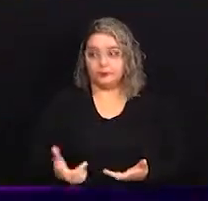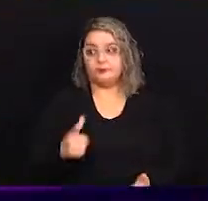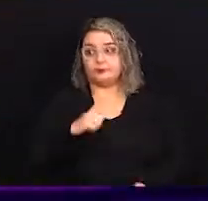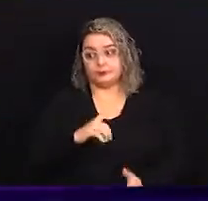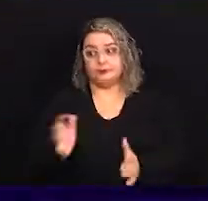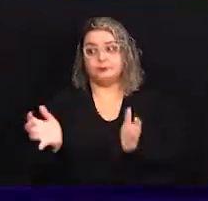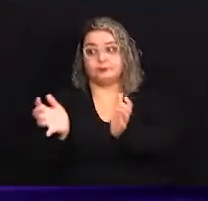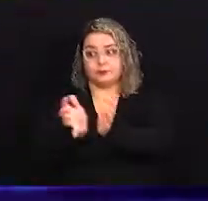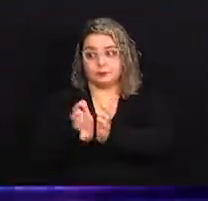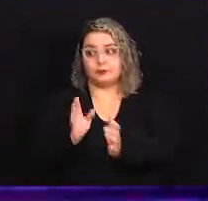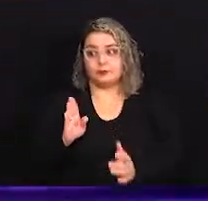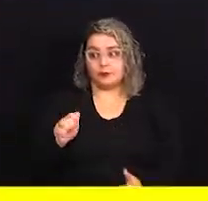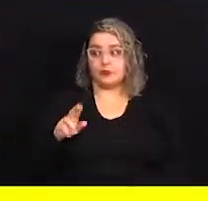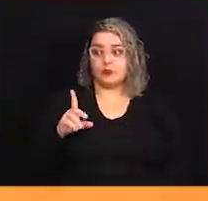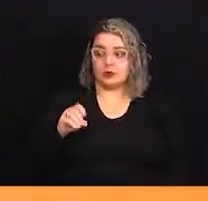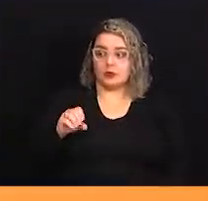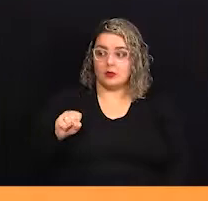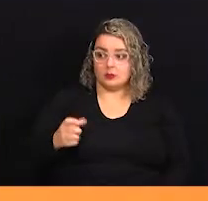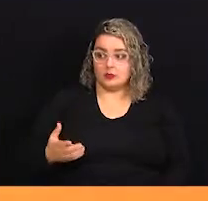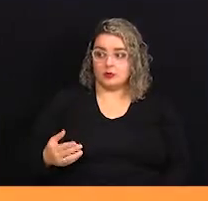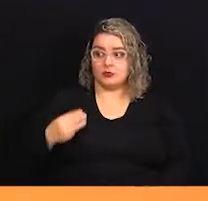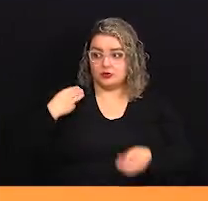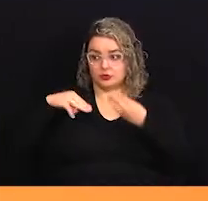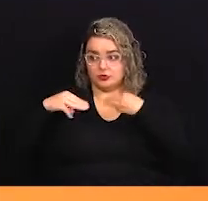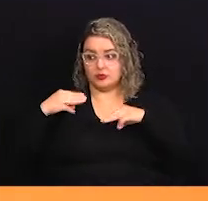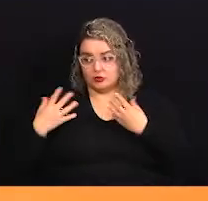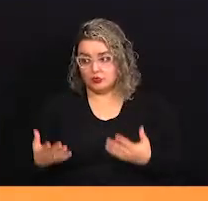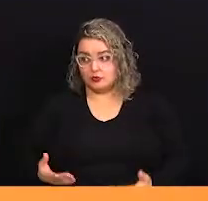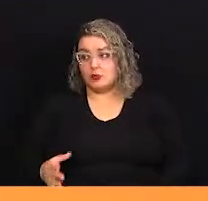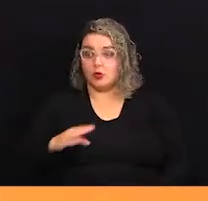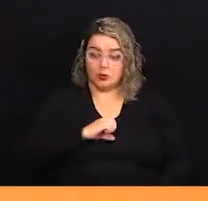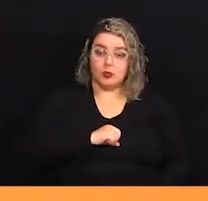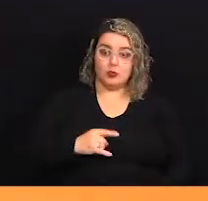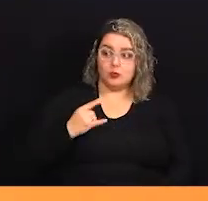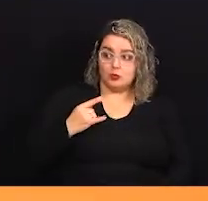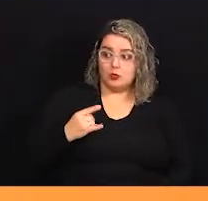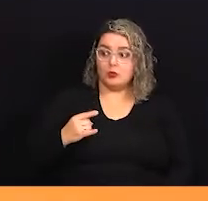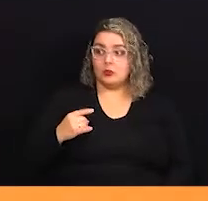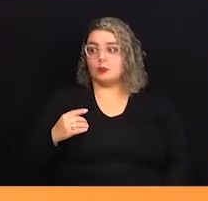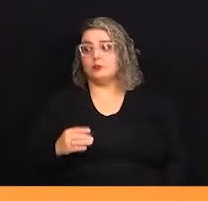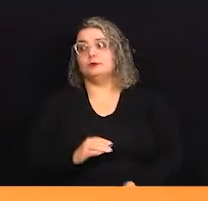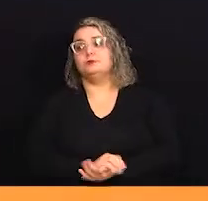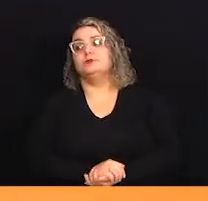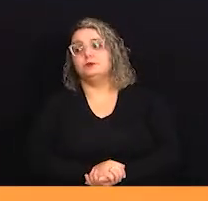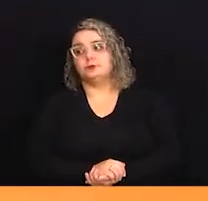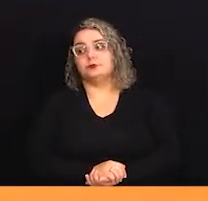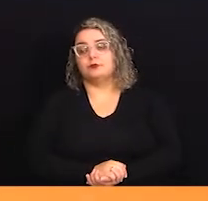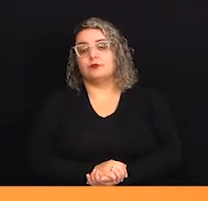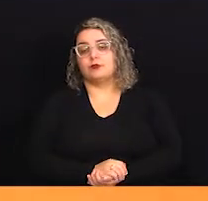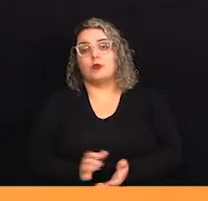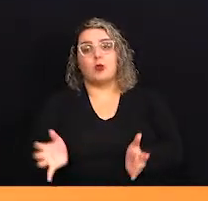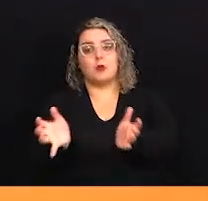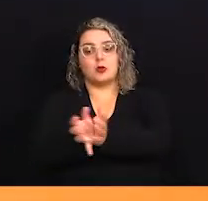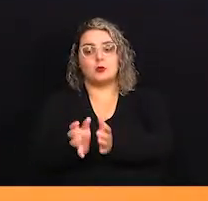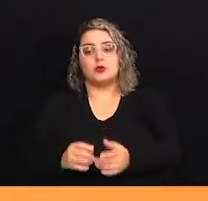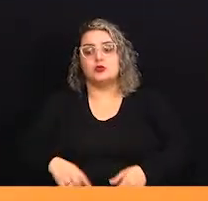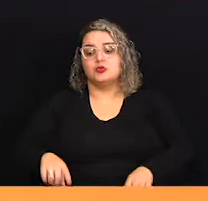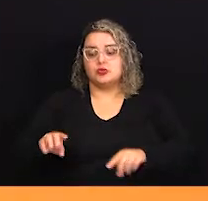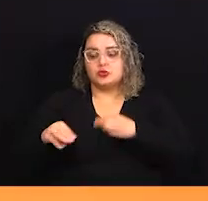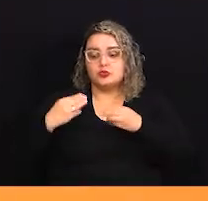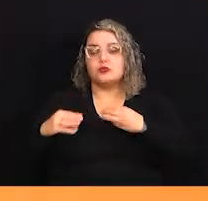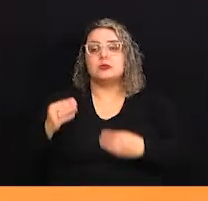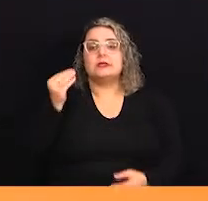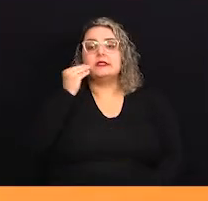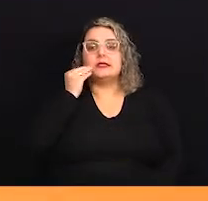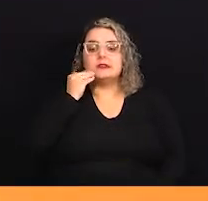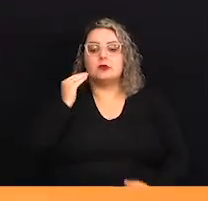aí você tem um grupo de bardos, né, que é um grupo de música. Então, como eu gosto muito de rock and roll, eu coloquei um grupo de bardos que vai tentar trazer de